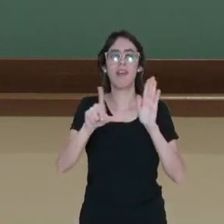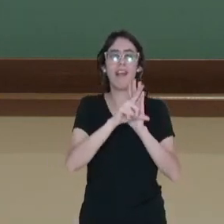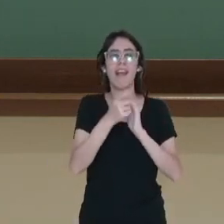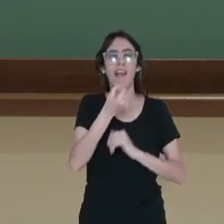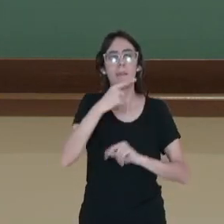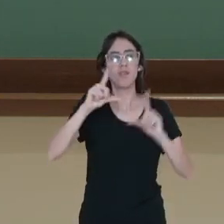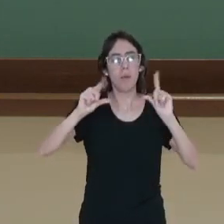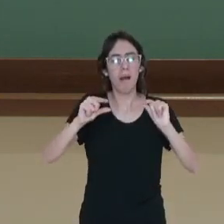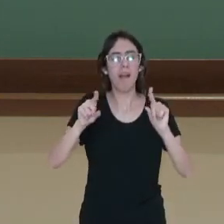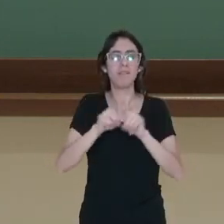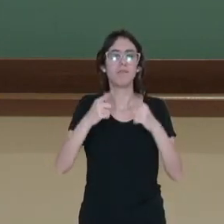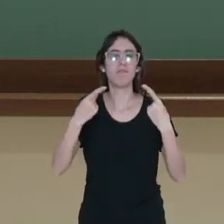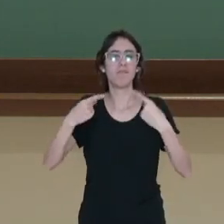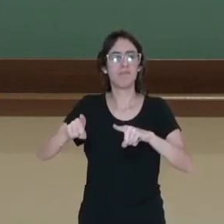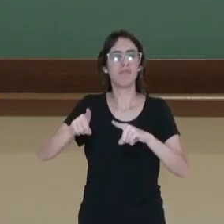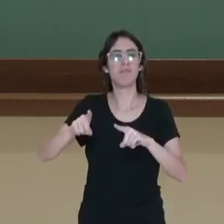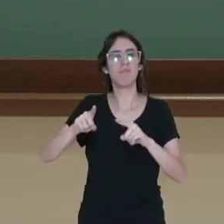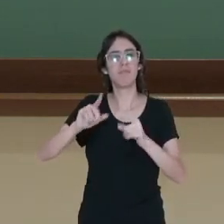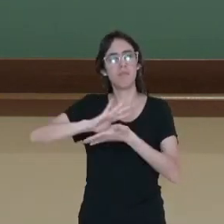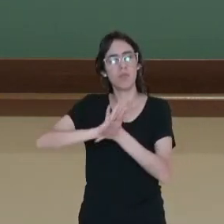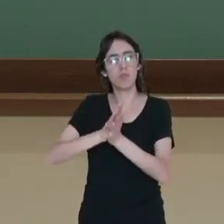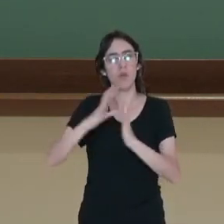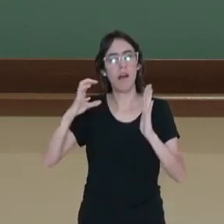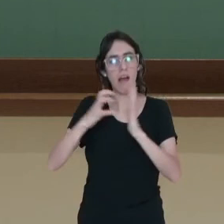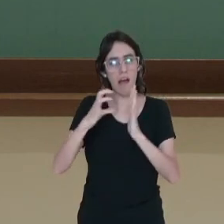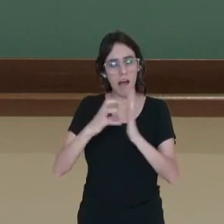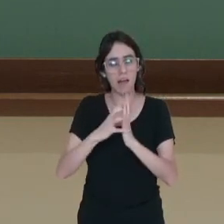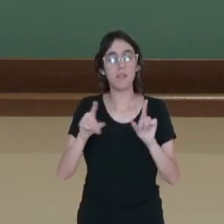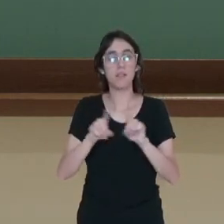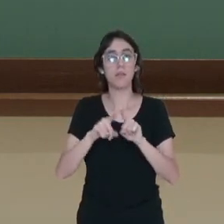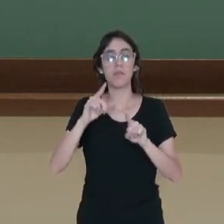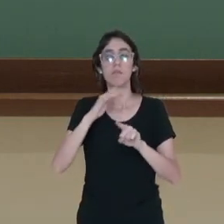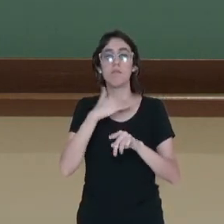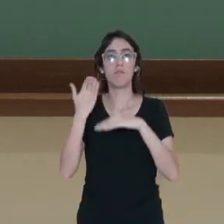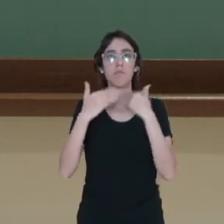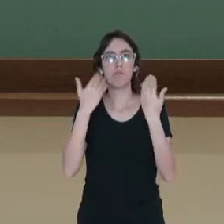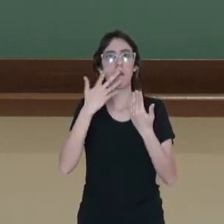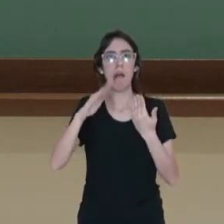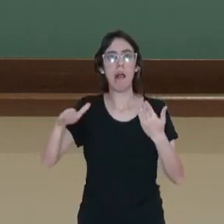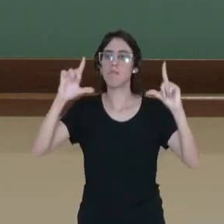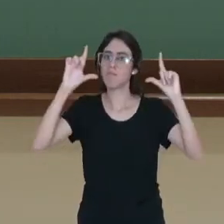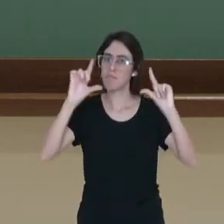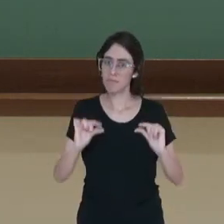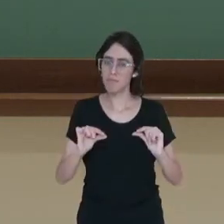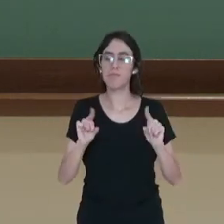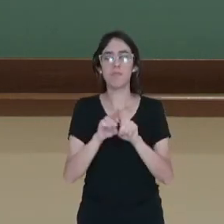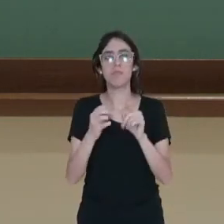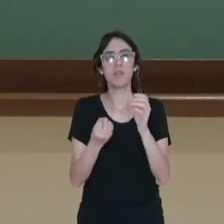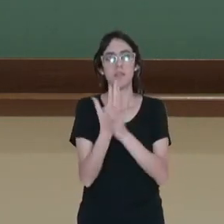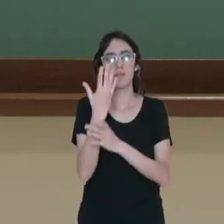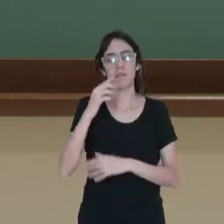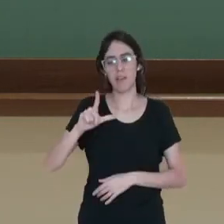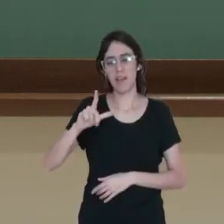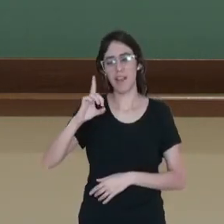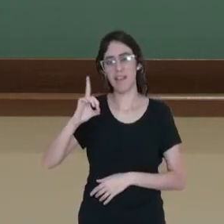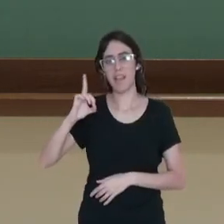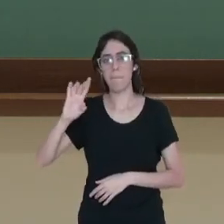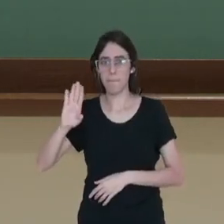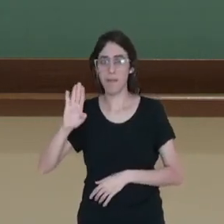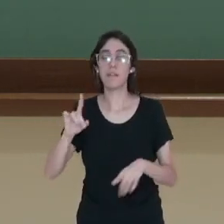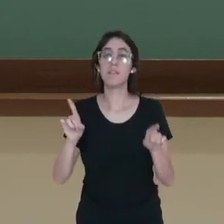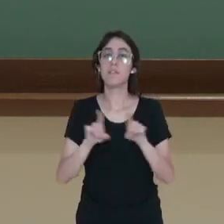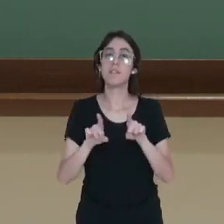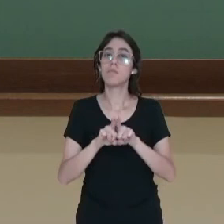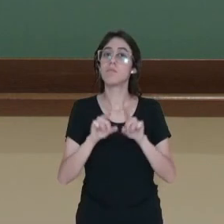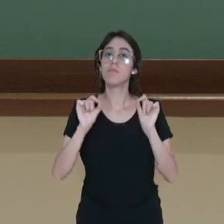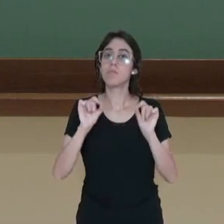AIDS, diminuição da mortalidade infantil. E na educação, além da aprovação da LDB, no primeiro mandato, houve um